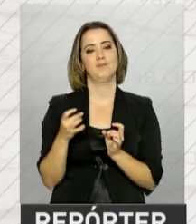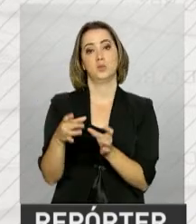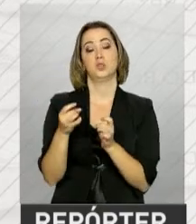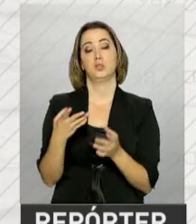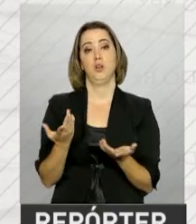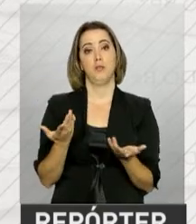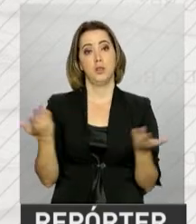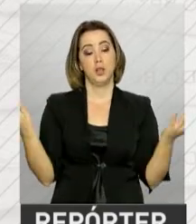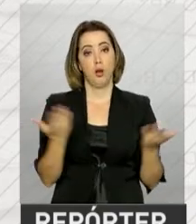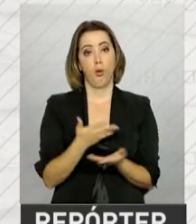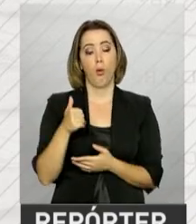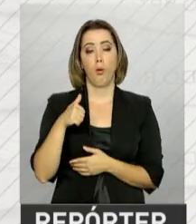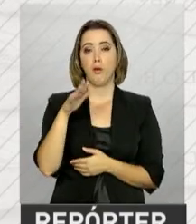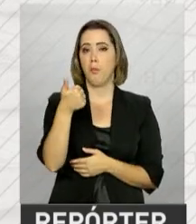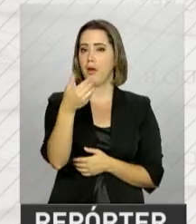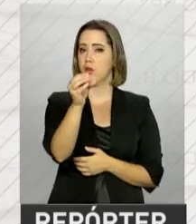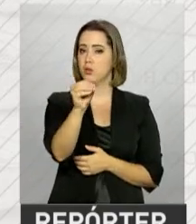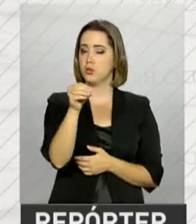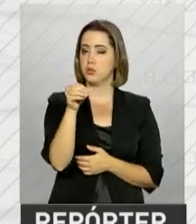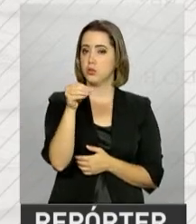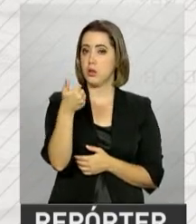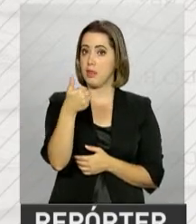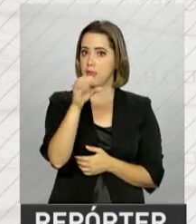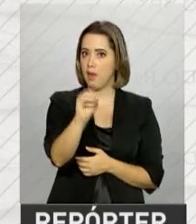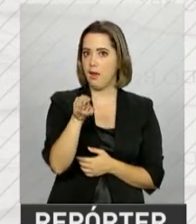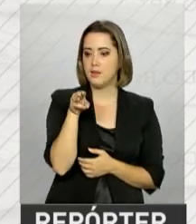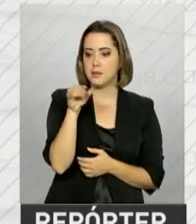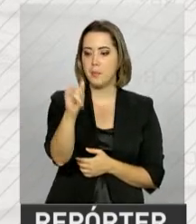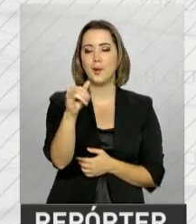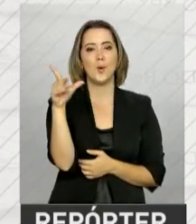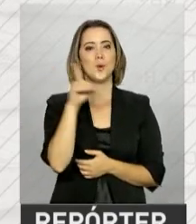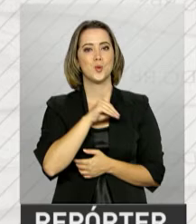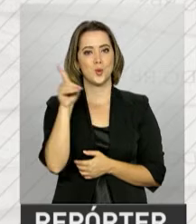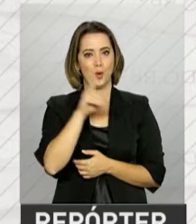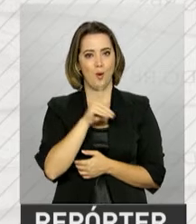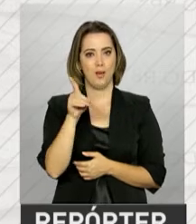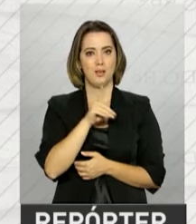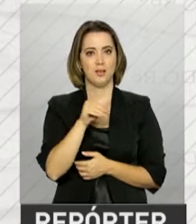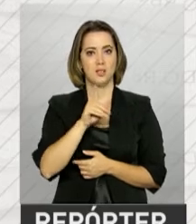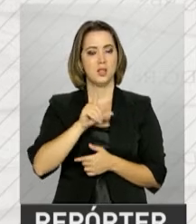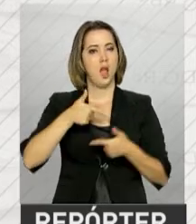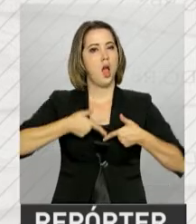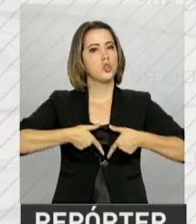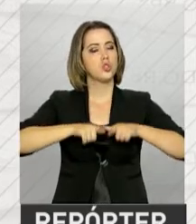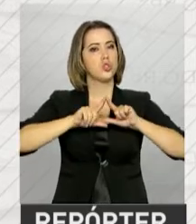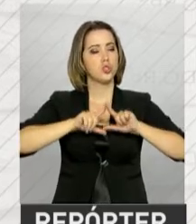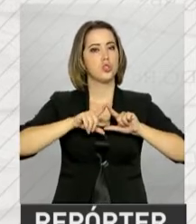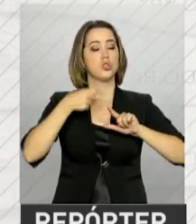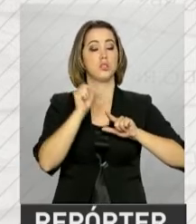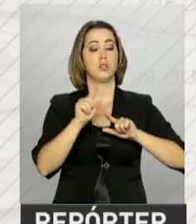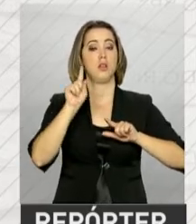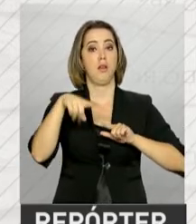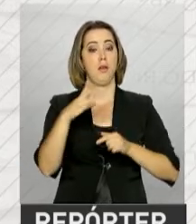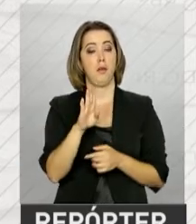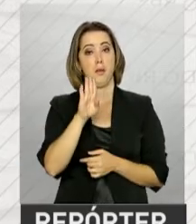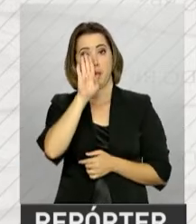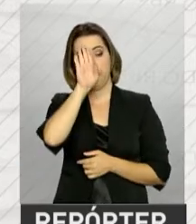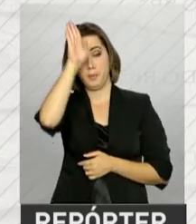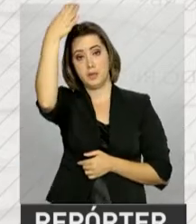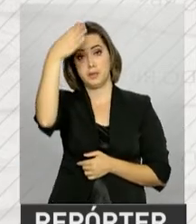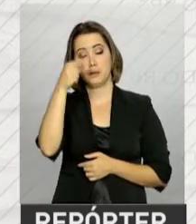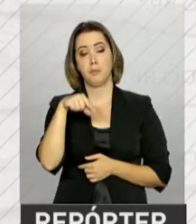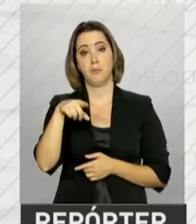vendas passaram de 10 bilhões de dólares neste ano. A China é o principal parceiro do Brasil e neste ano